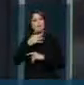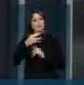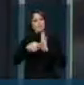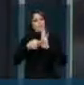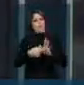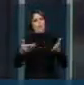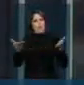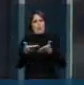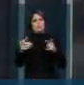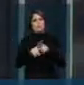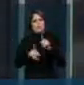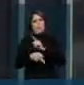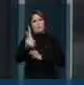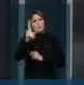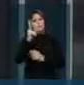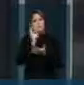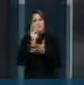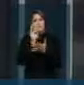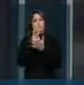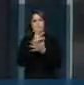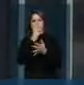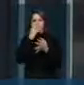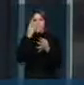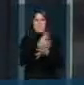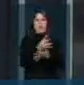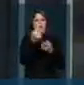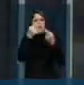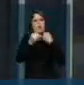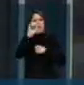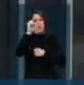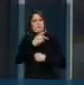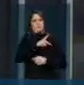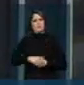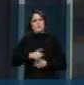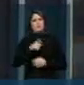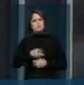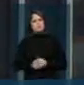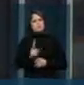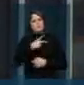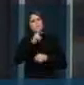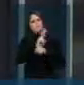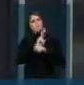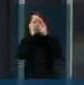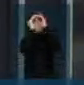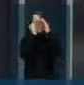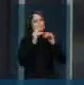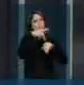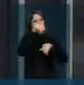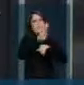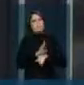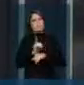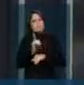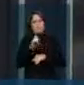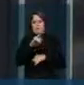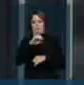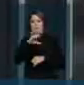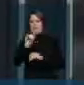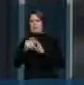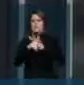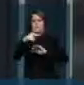continua sendo protegido, para agredir um ex-presidente que honrou esse país defendendo um projeto democrático que levou